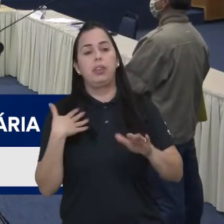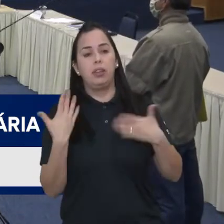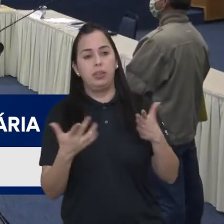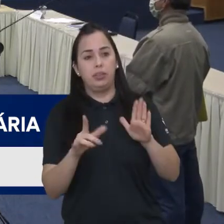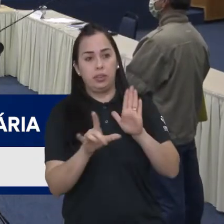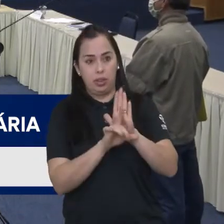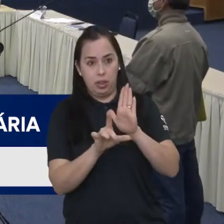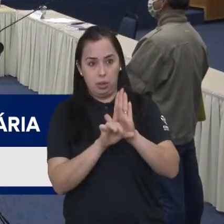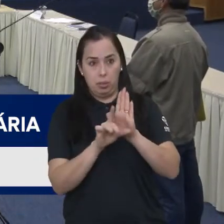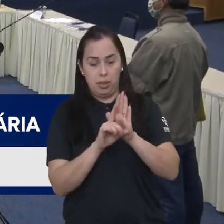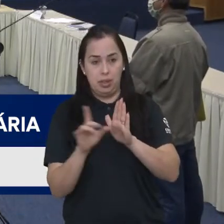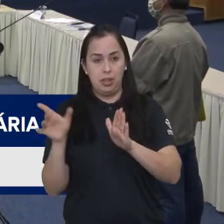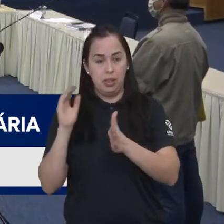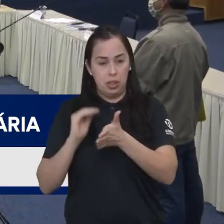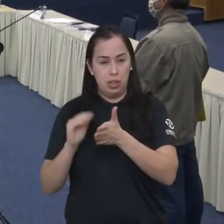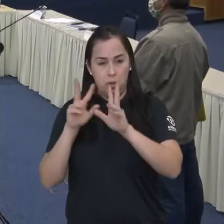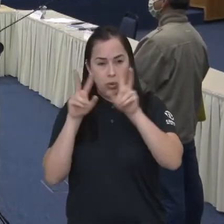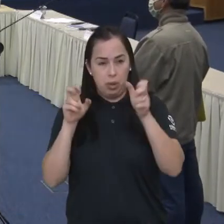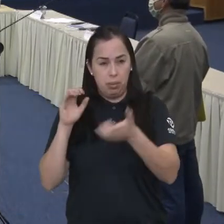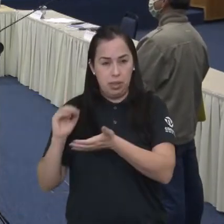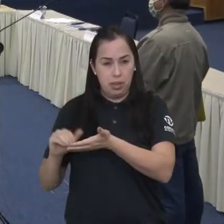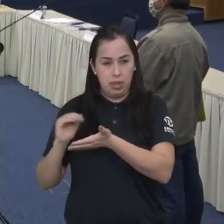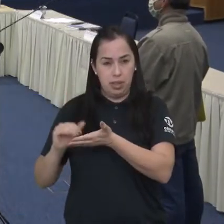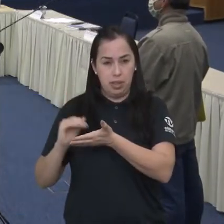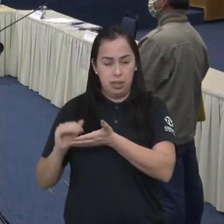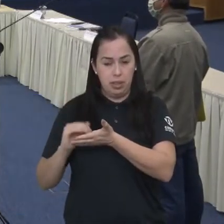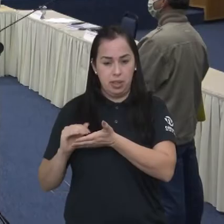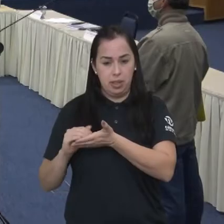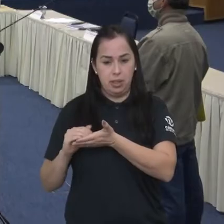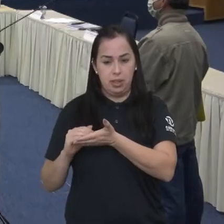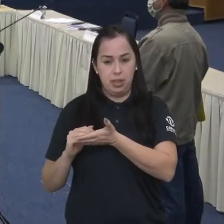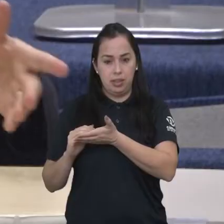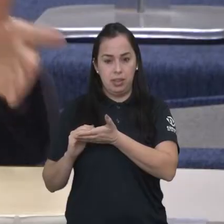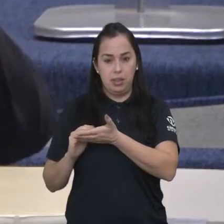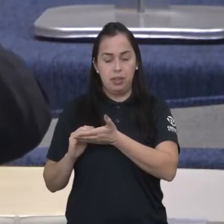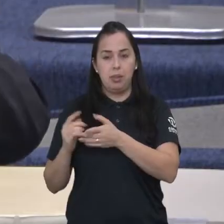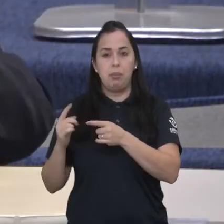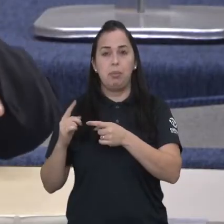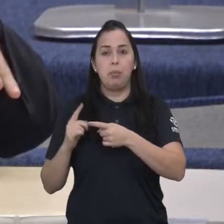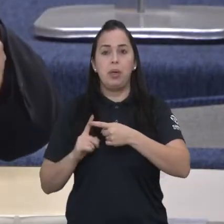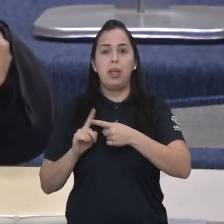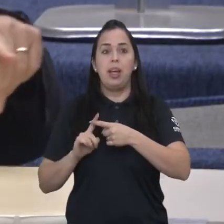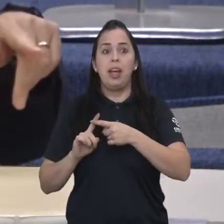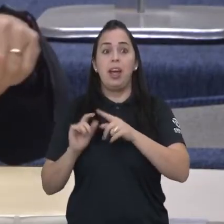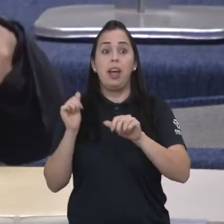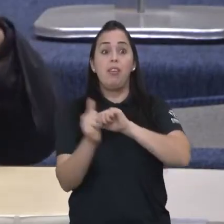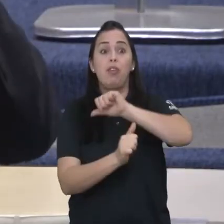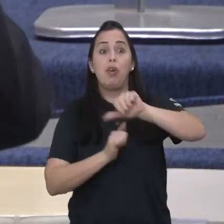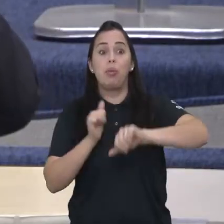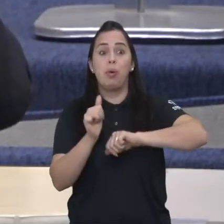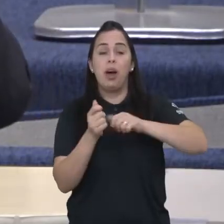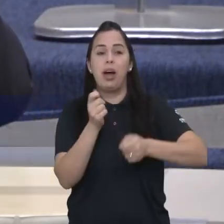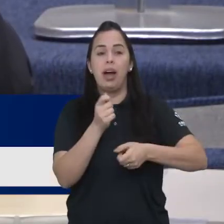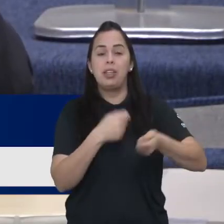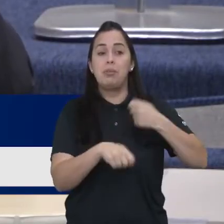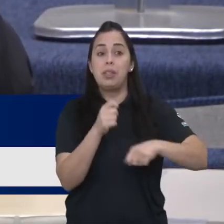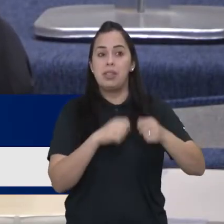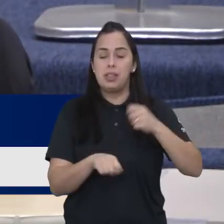regularização, da extinção da Secretaria de Regularização Fundiária, isso foi, se deu com a reforma administrativa que aconteceu,